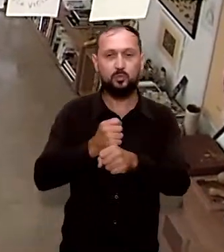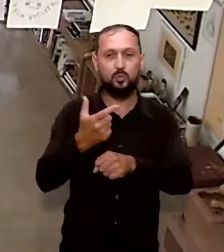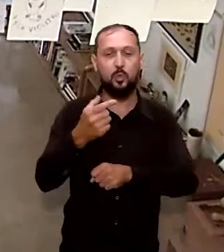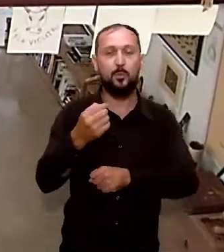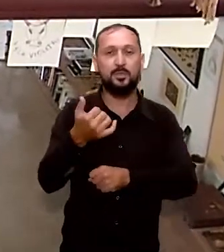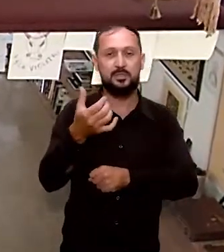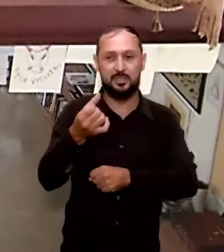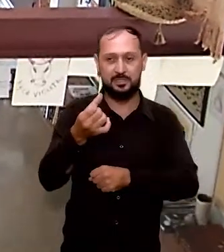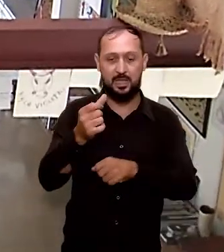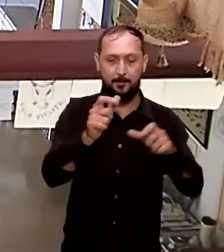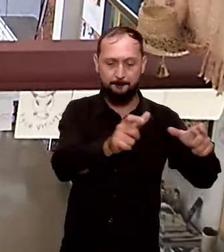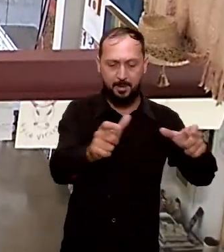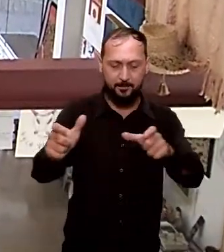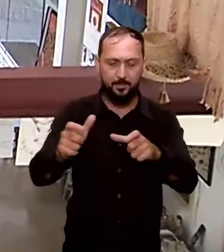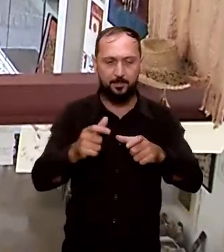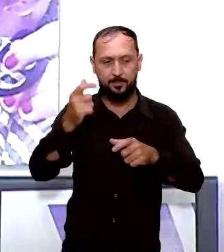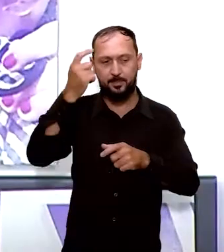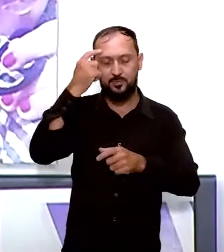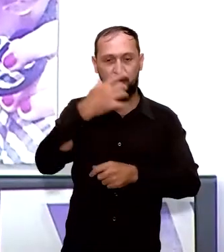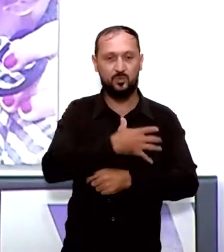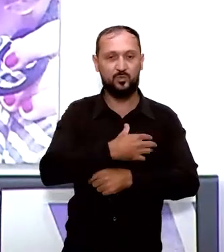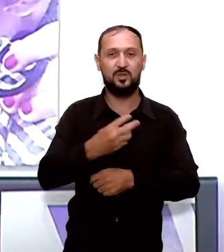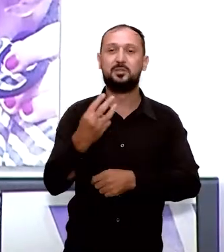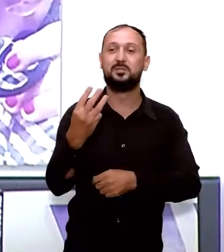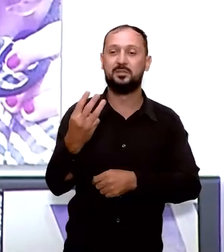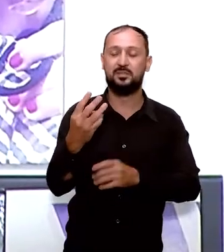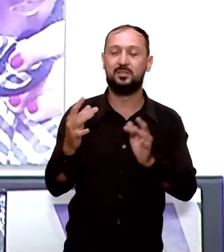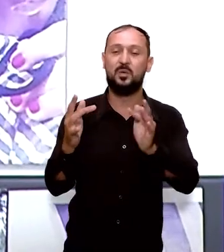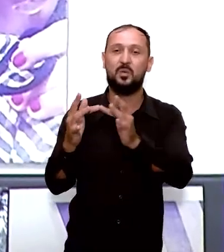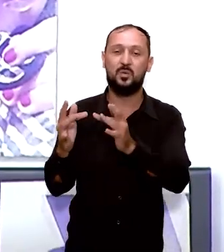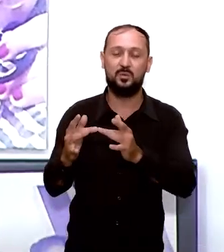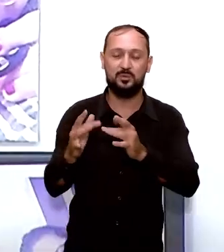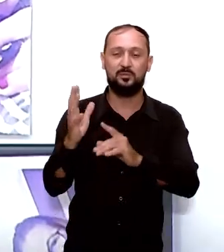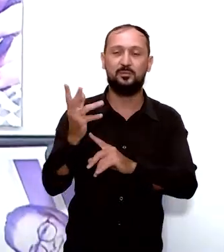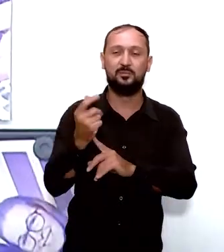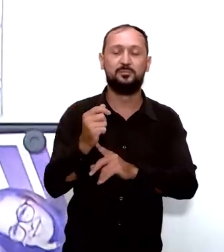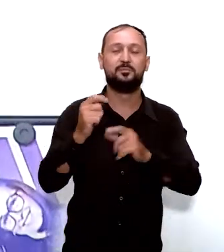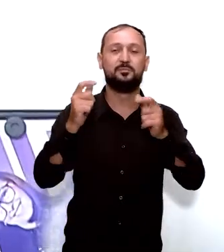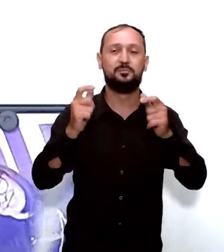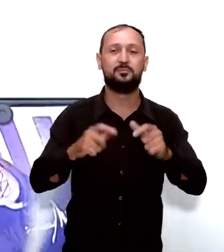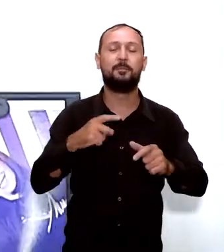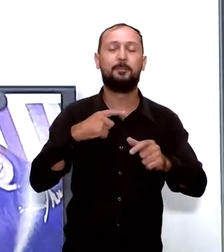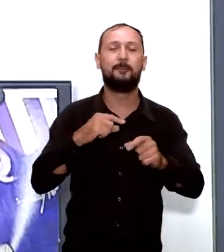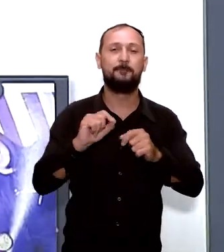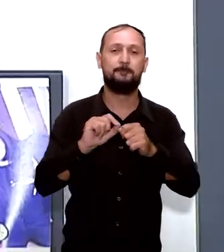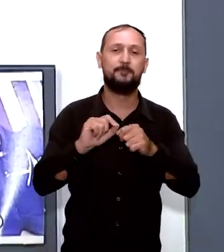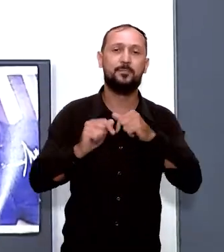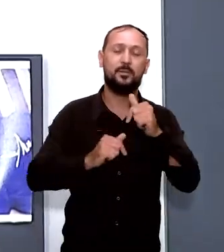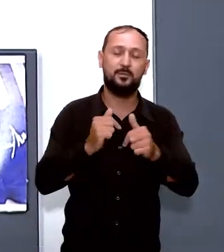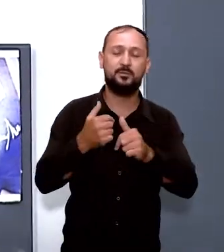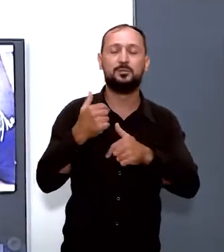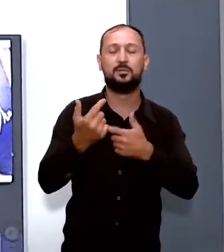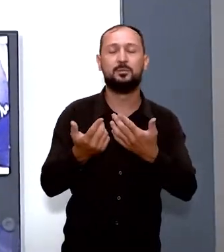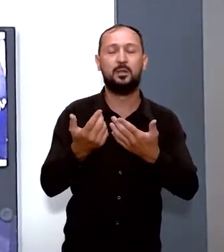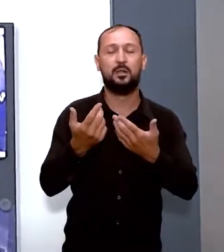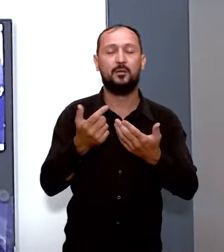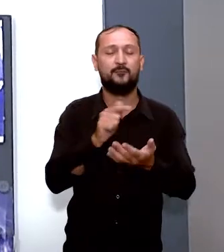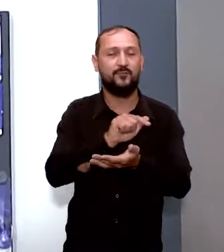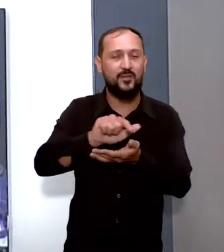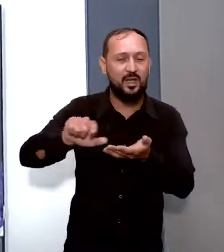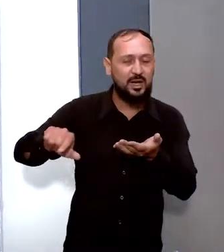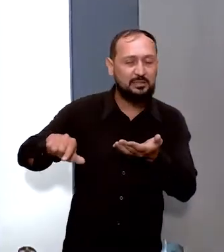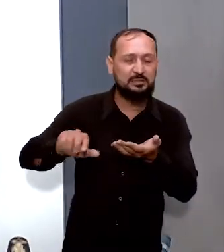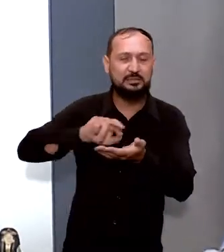Múltiplo Atelier em 2016. O espaço foi pensado nos 3 filhos que têm ligação com a arte e no local